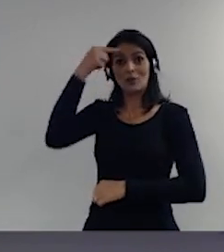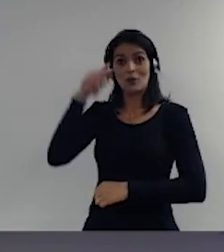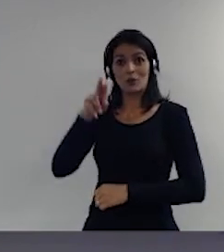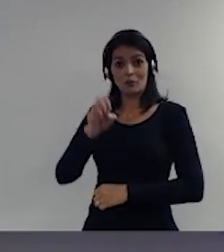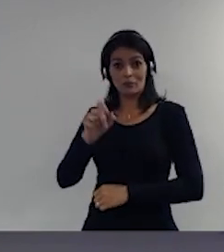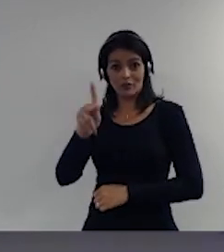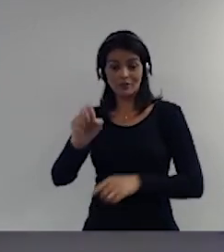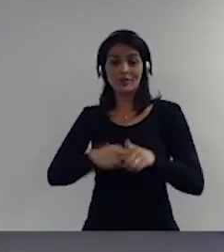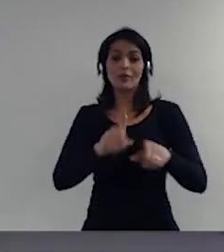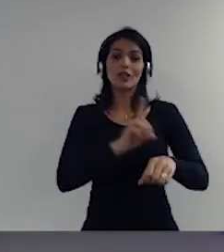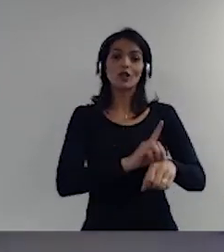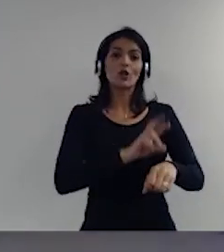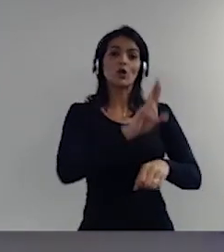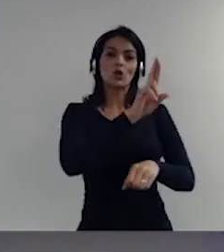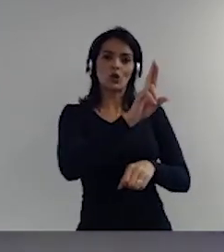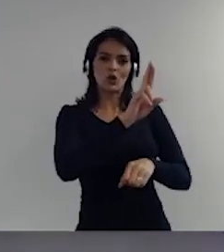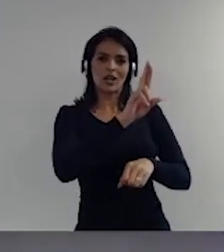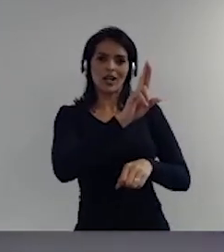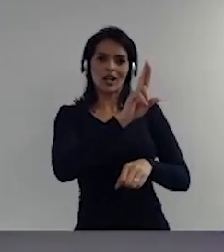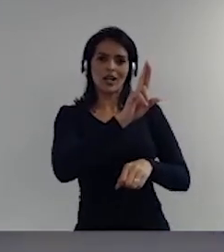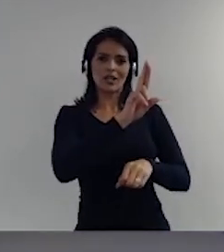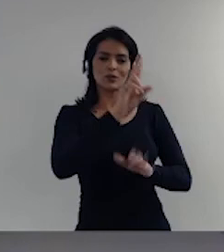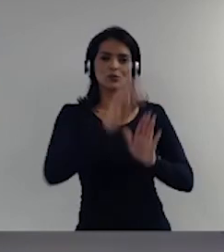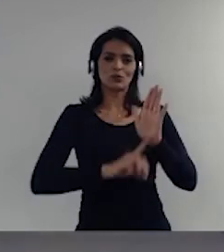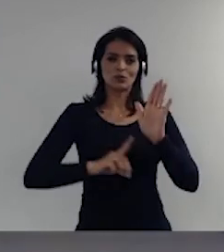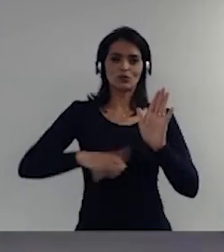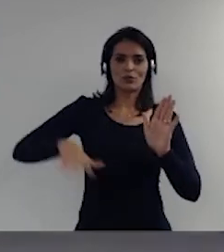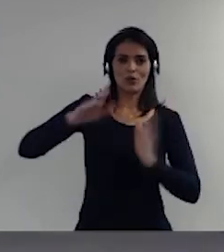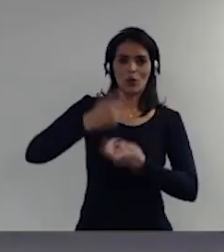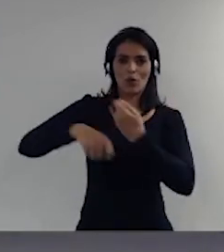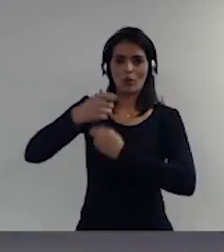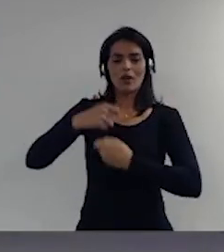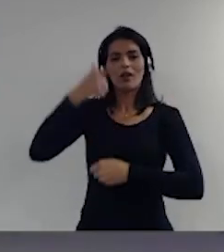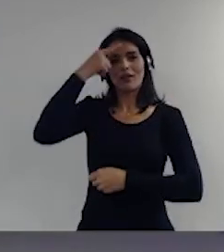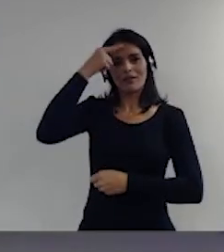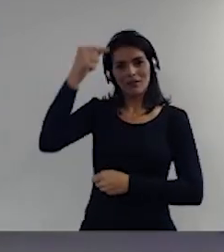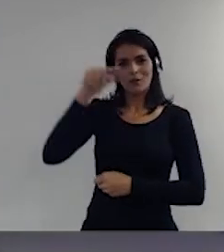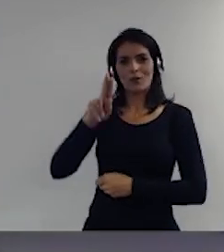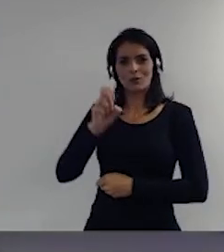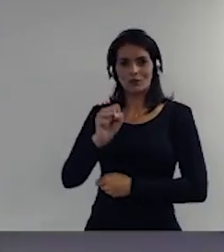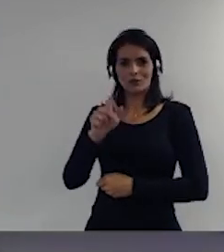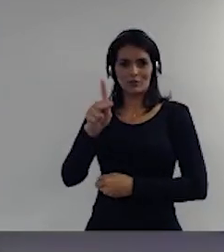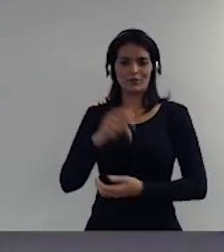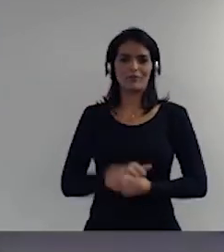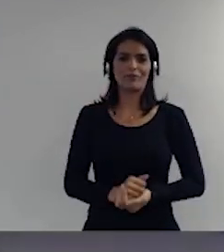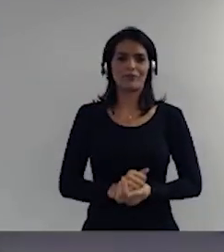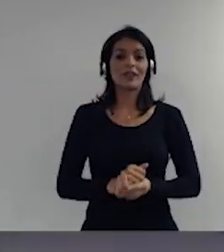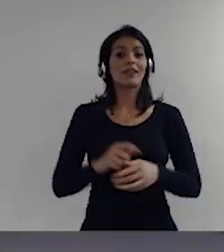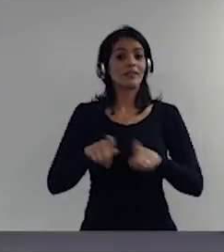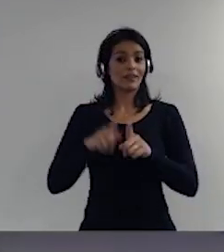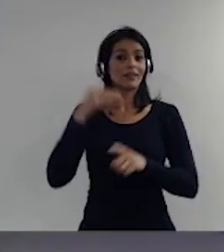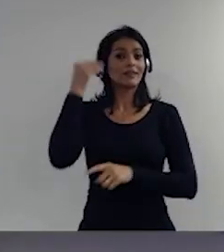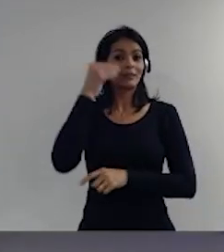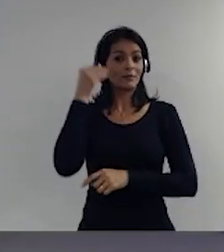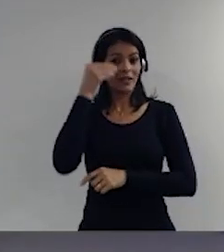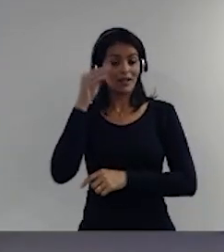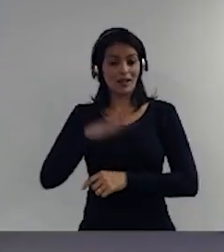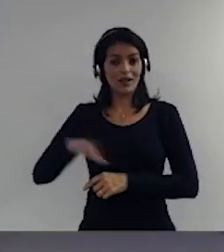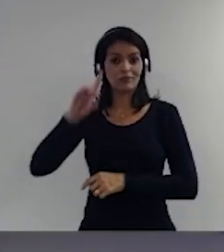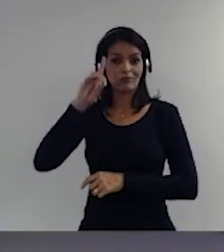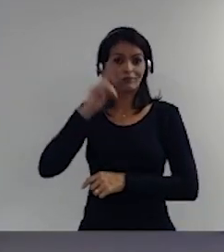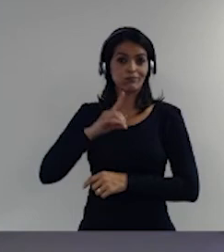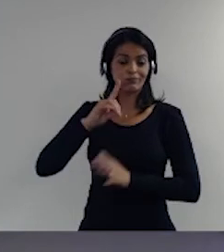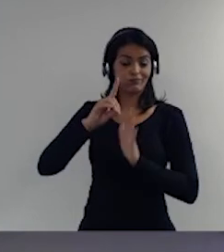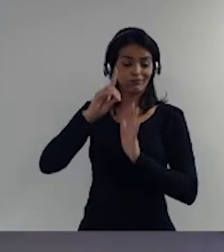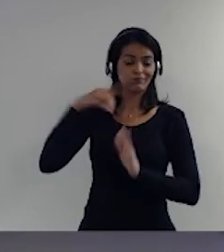e doutorado em Direito Comercial pela Universidade também de São Paulo. Tem experiência na área de Direito, com ênfase